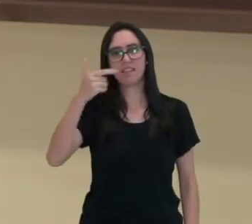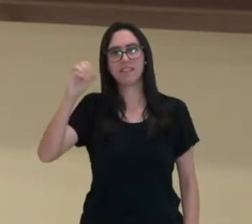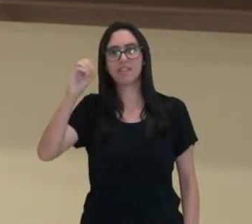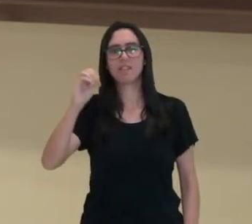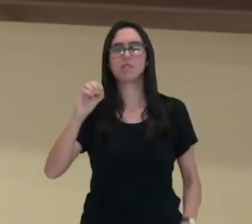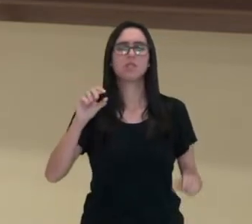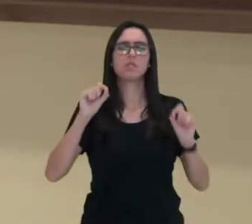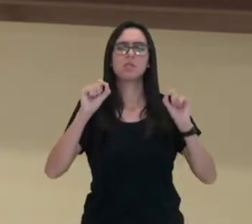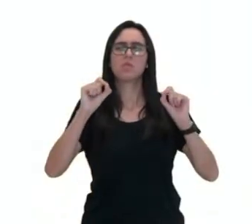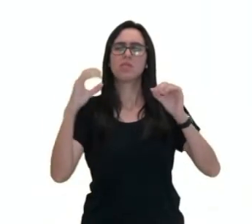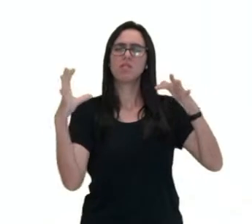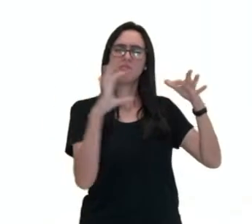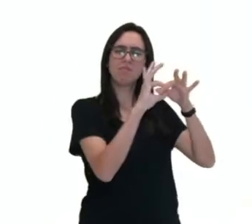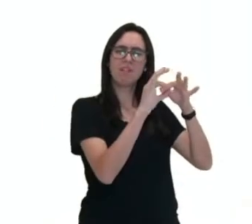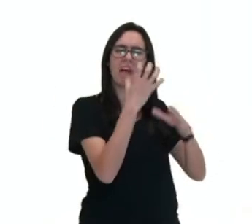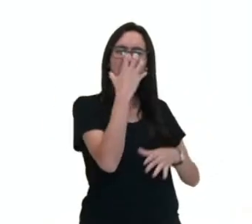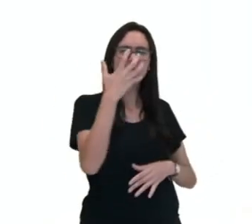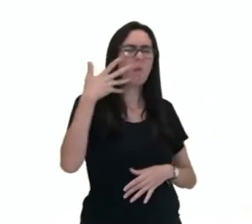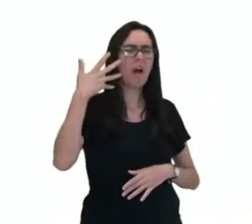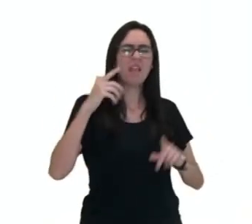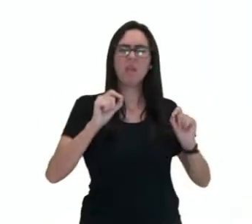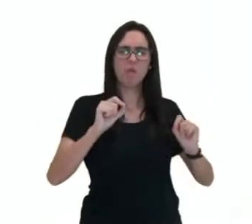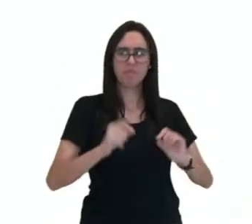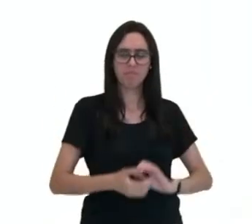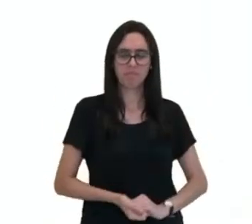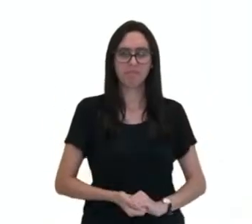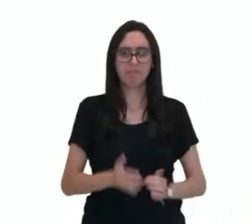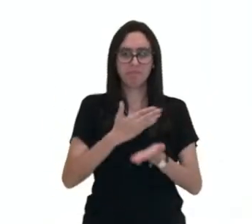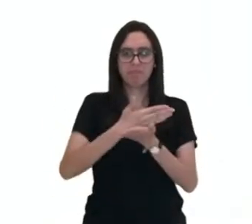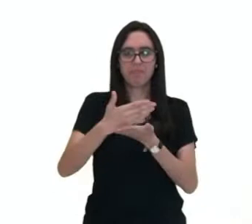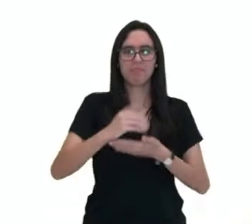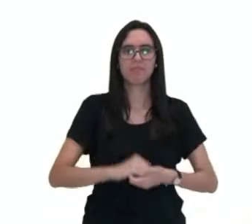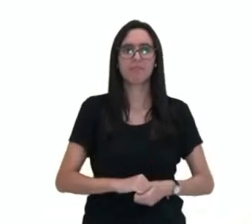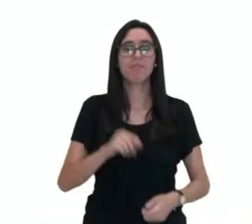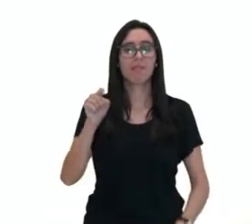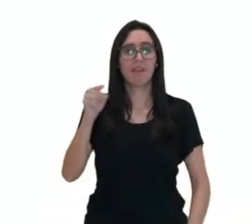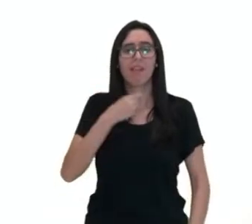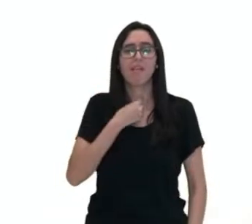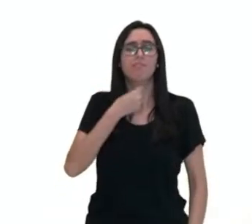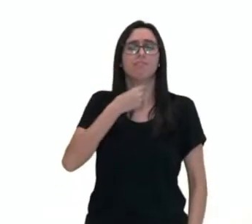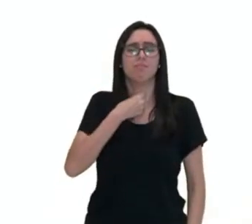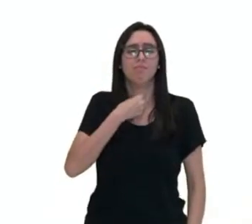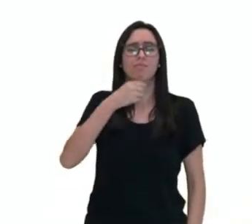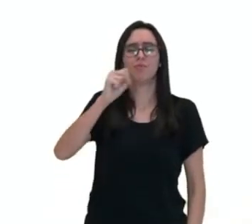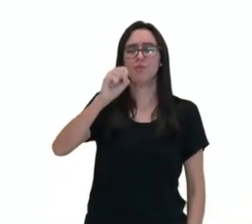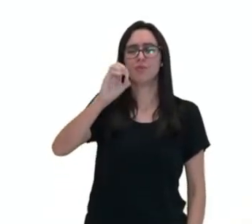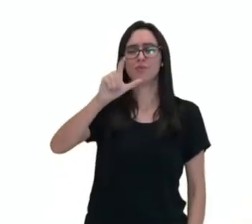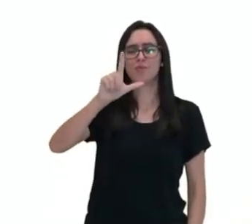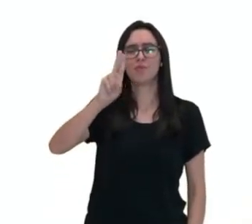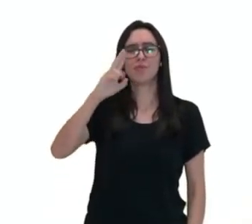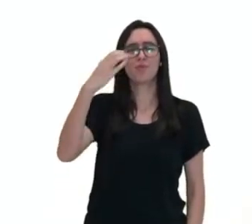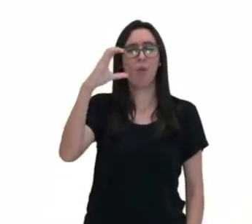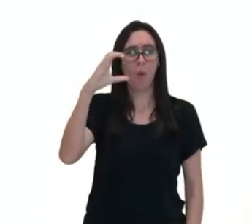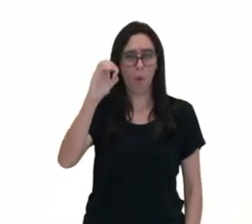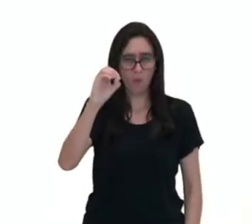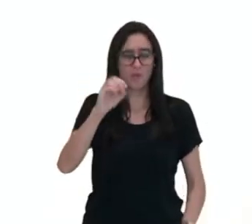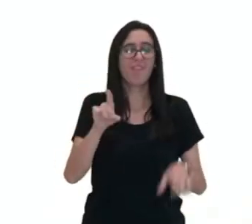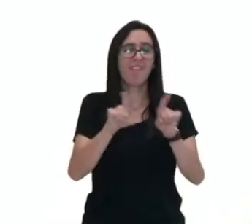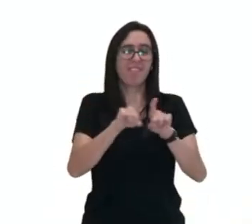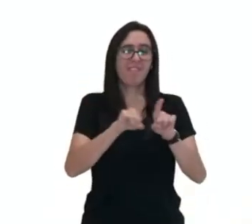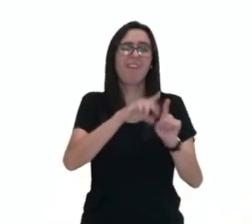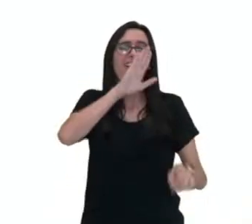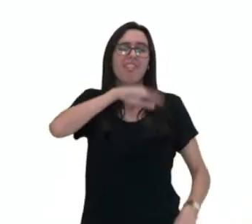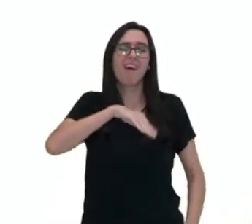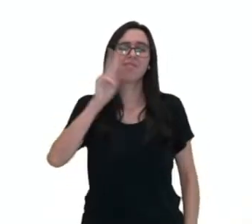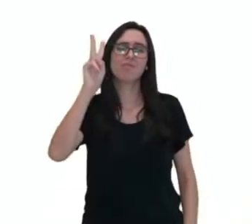o slide anterior. Ela estava com soluço e, como se não bastasse a claridade das 2 horas,